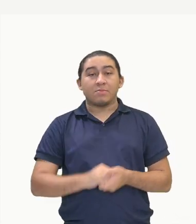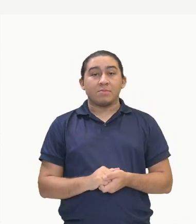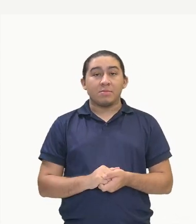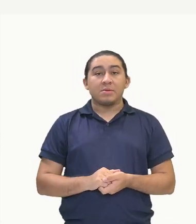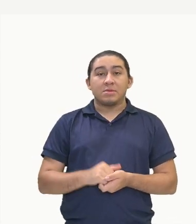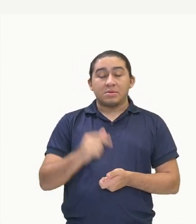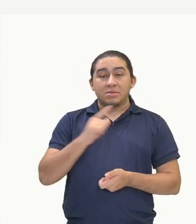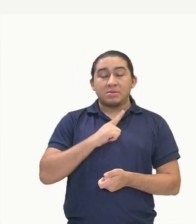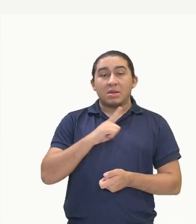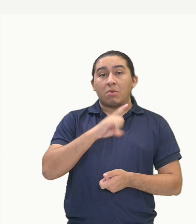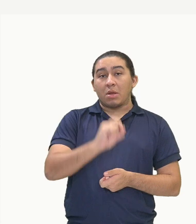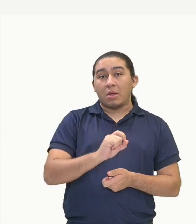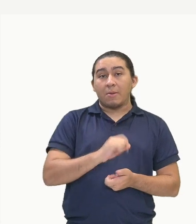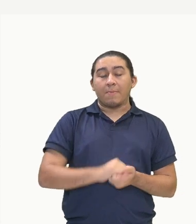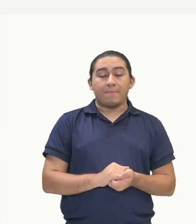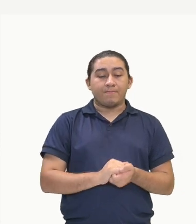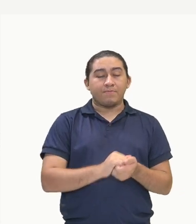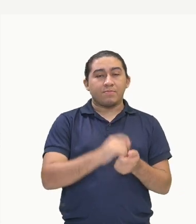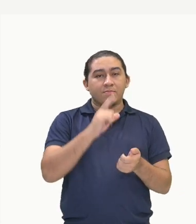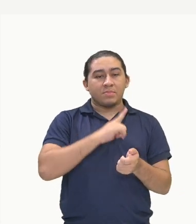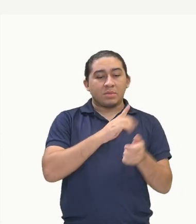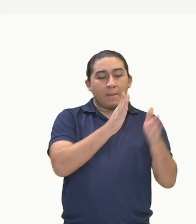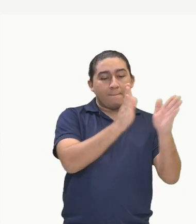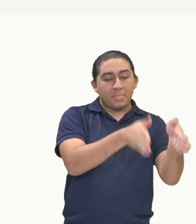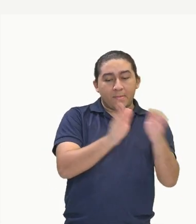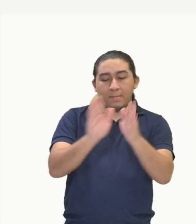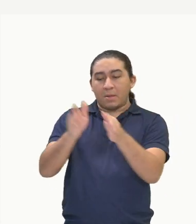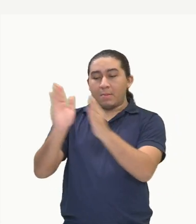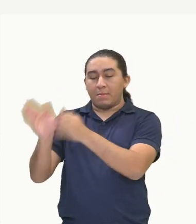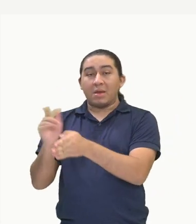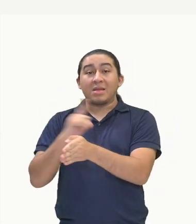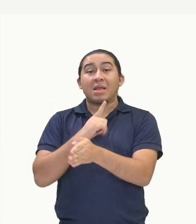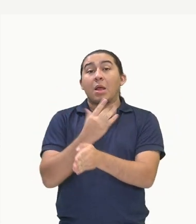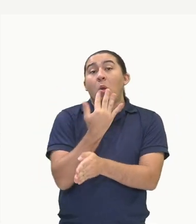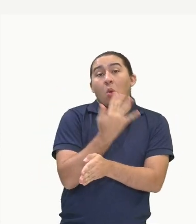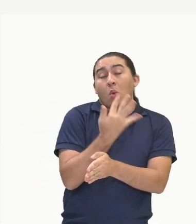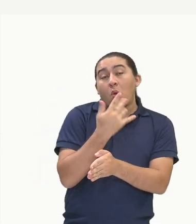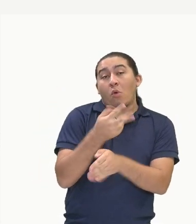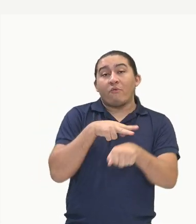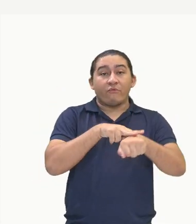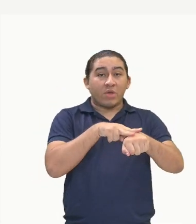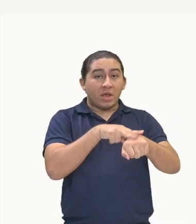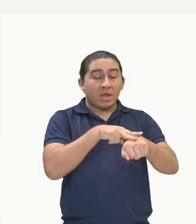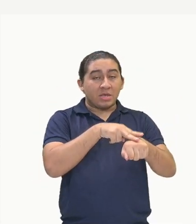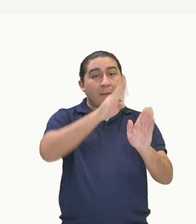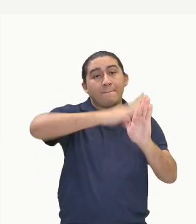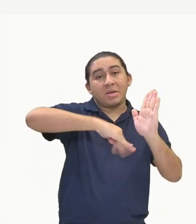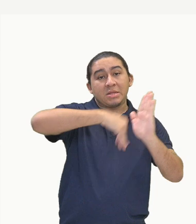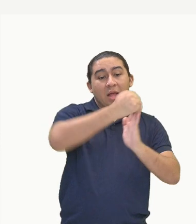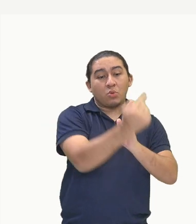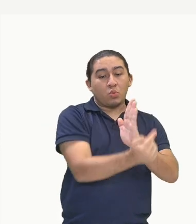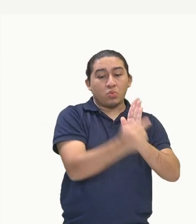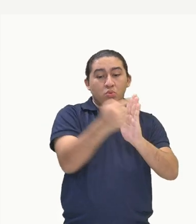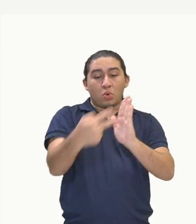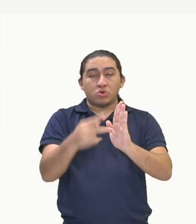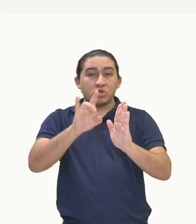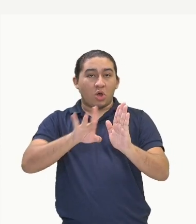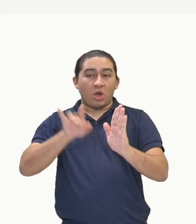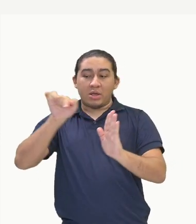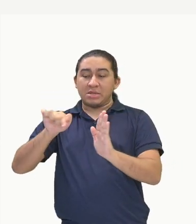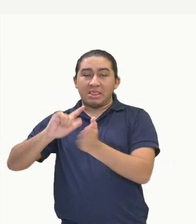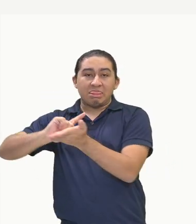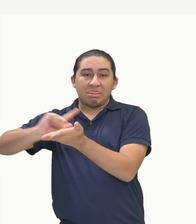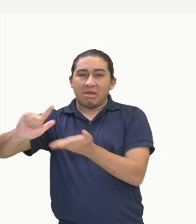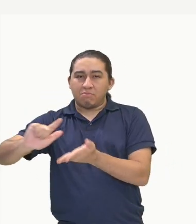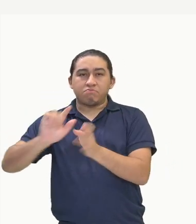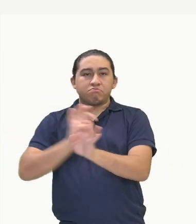de 3. Então, eu tenho a representação aqui, ó, de 2/3, certo? Assim como